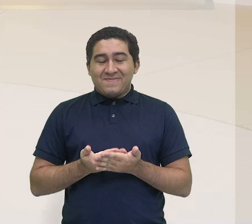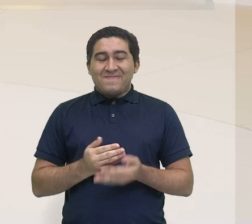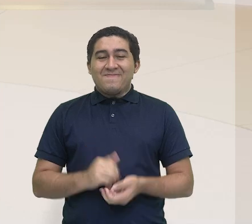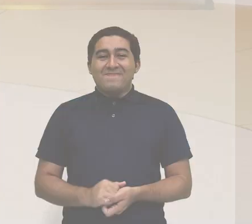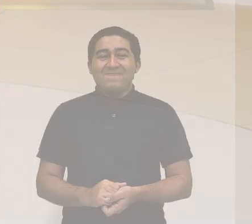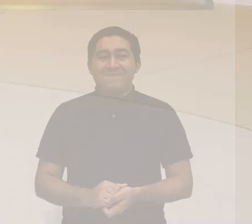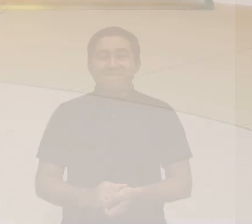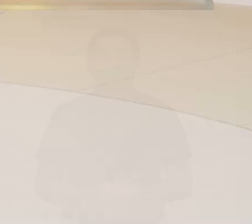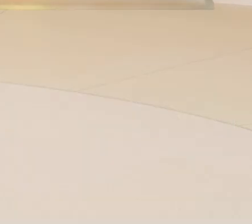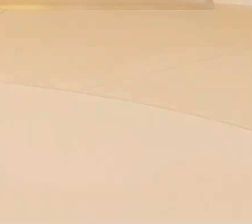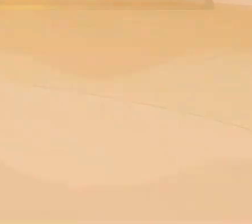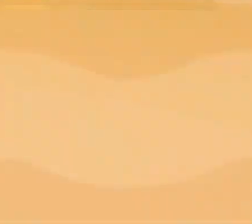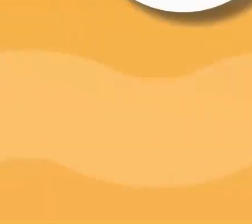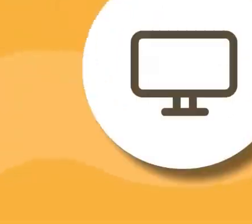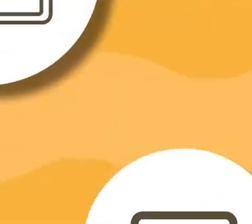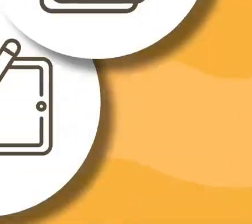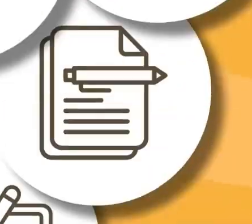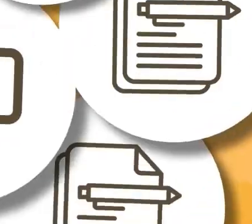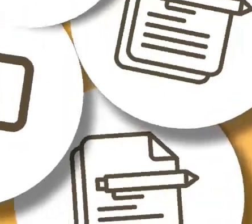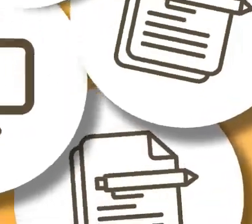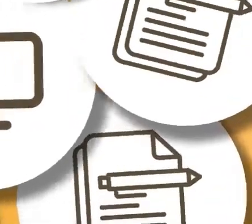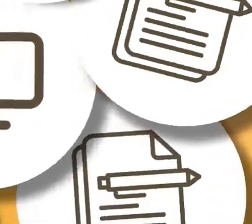de hoje. Vamos!